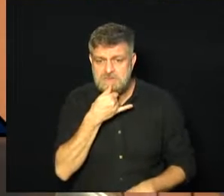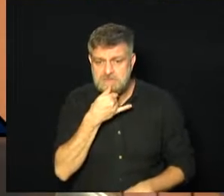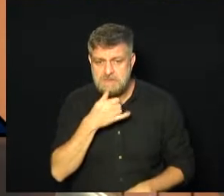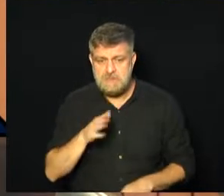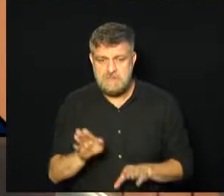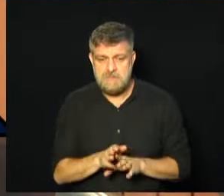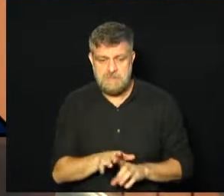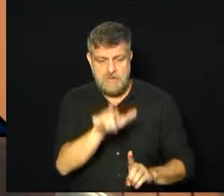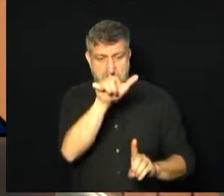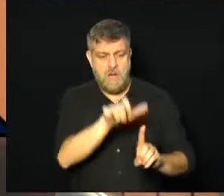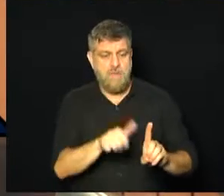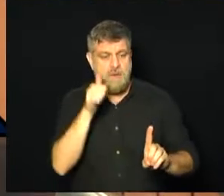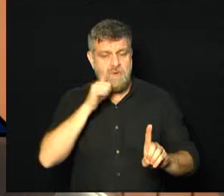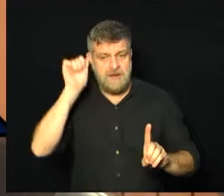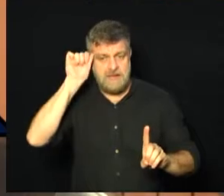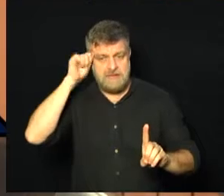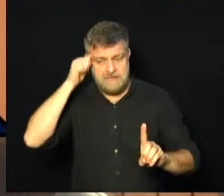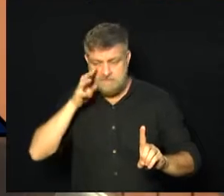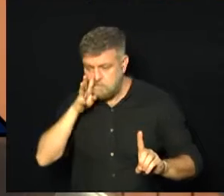uma mulher negra.